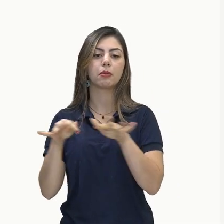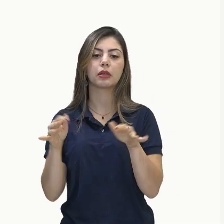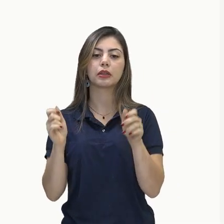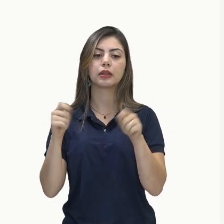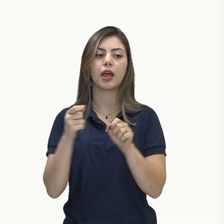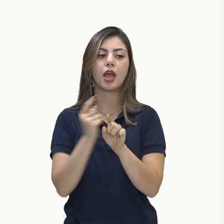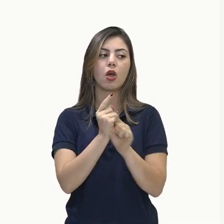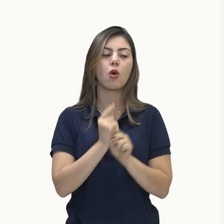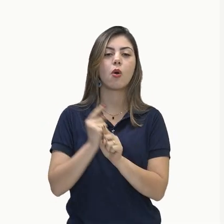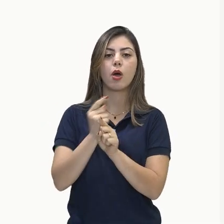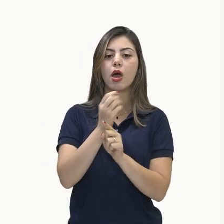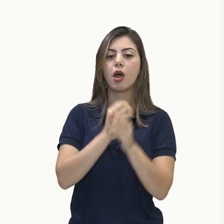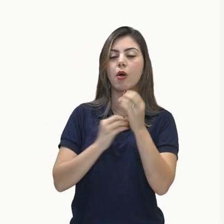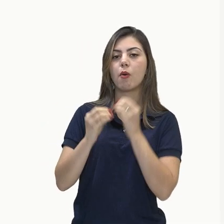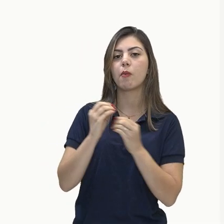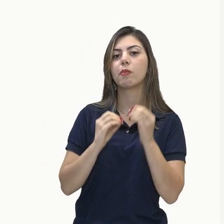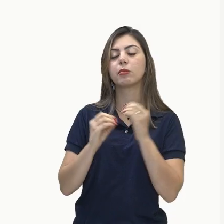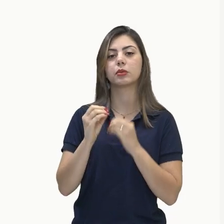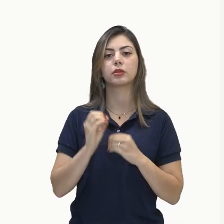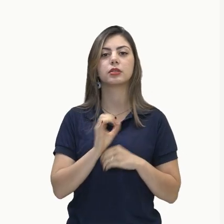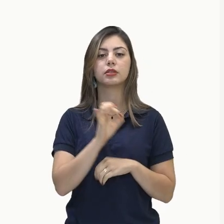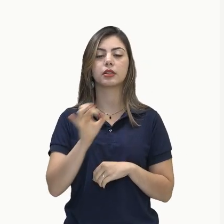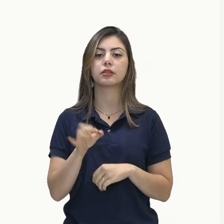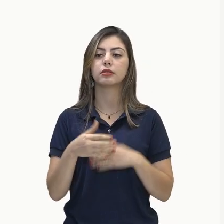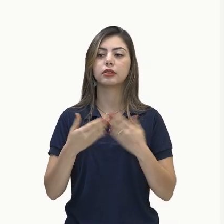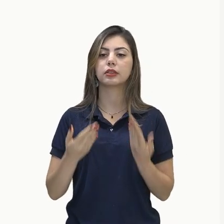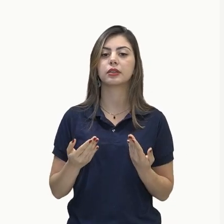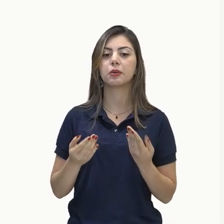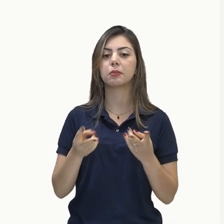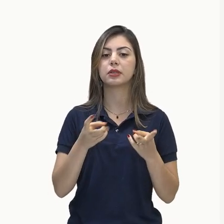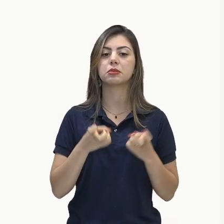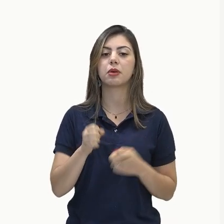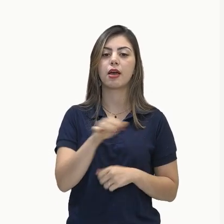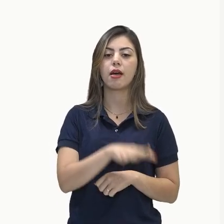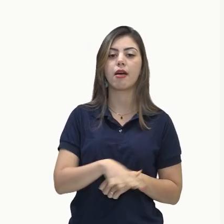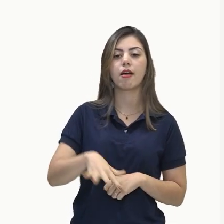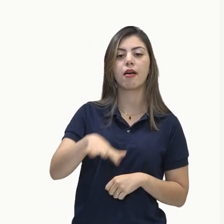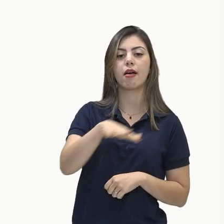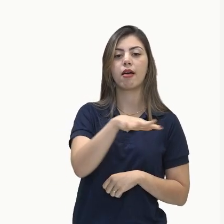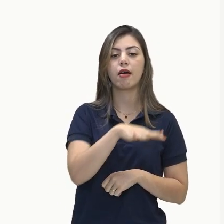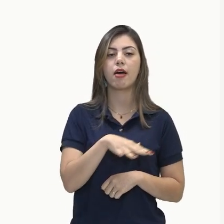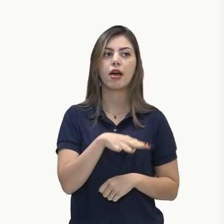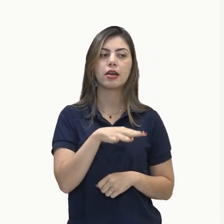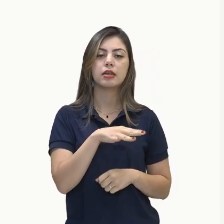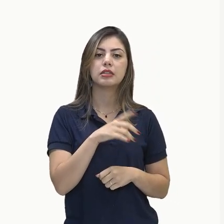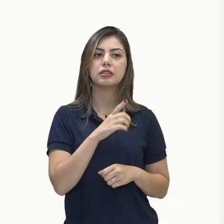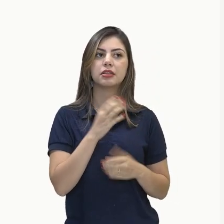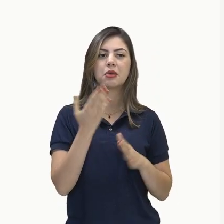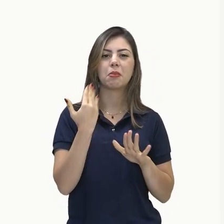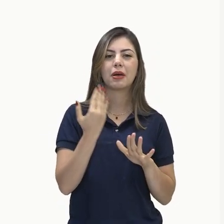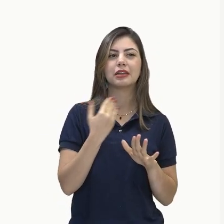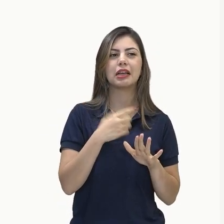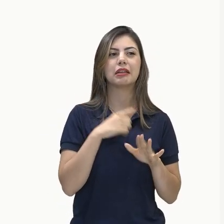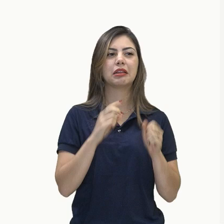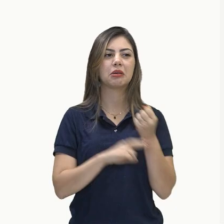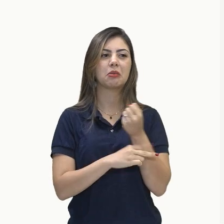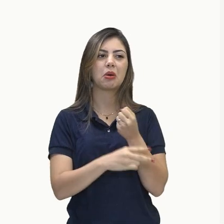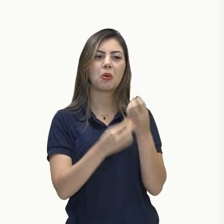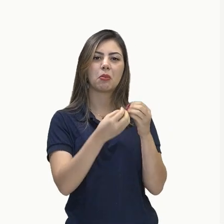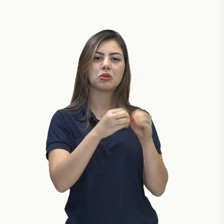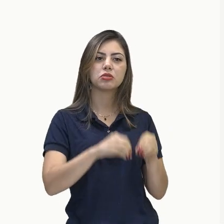mais alimento e abrigo. Isso faz com que áreas degradadas possam ser restauradas, mantém